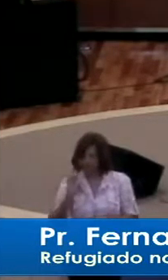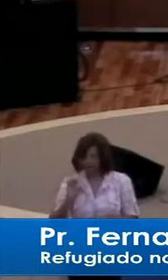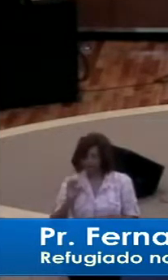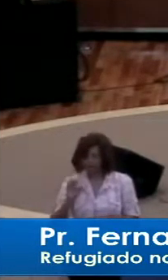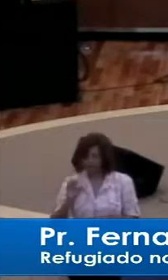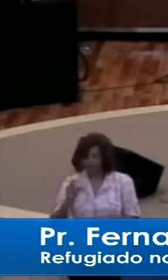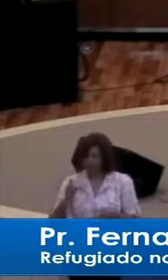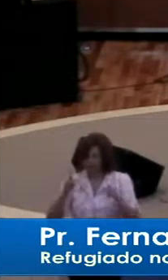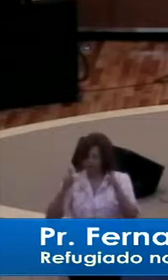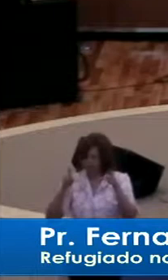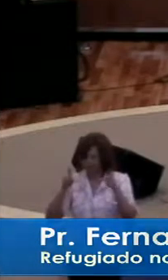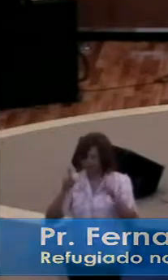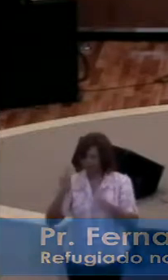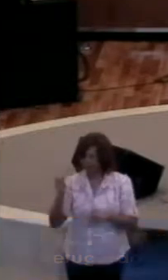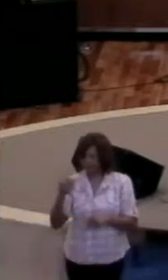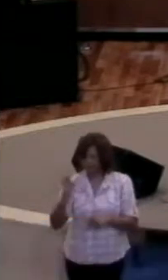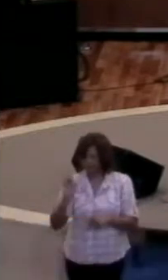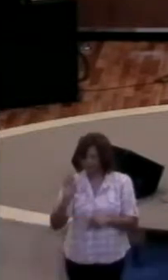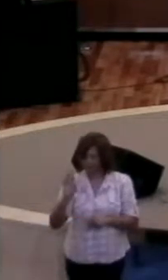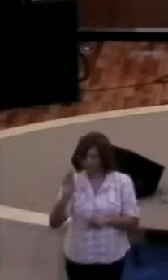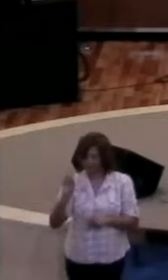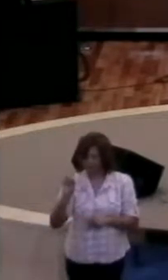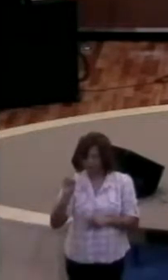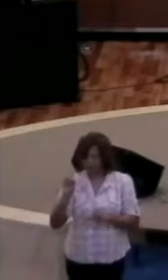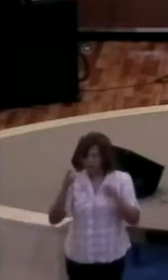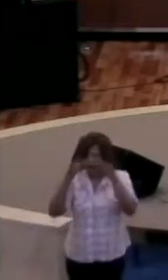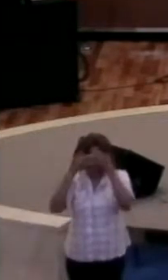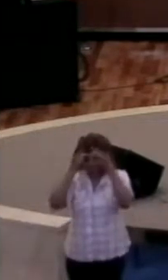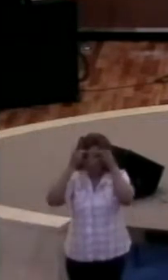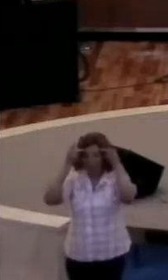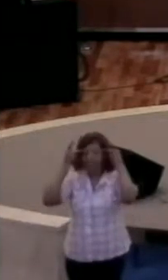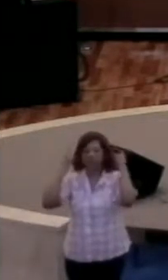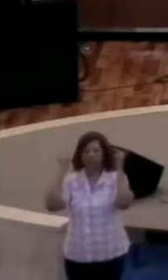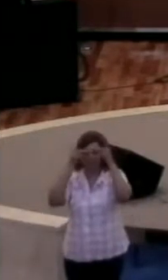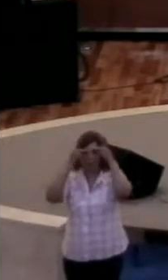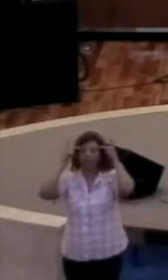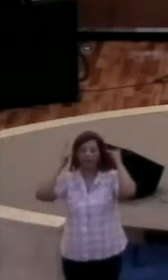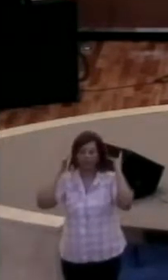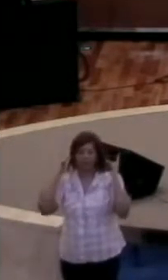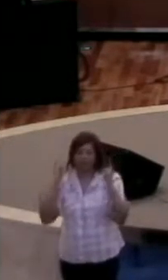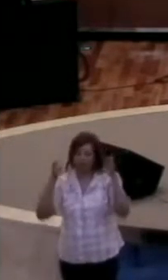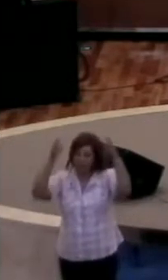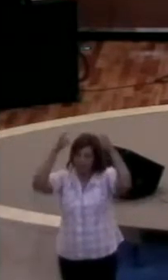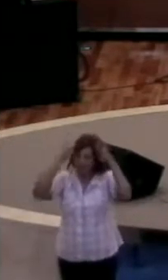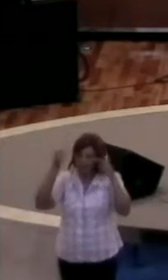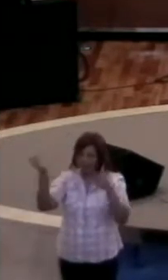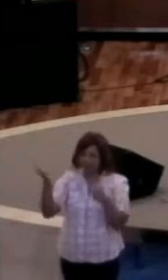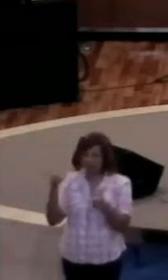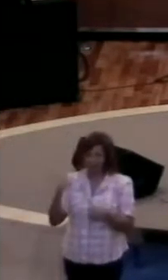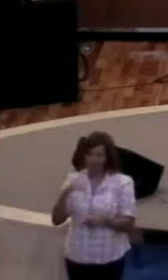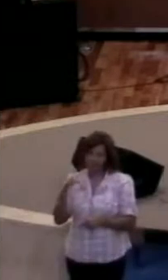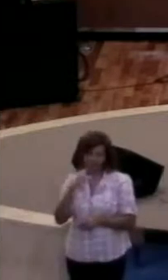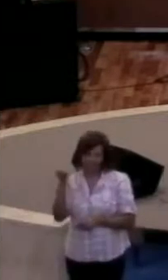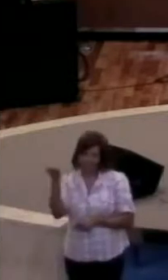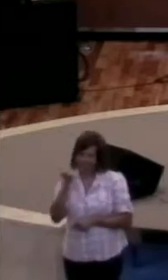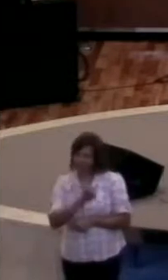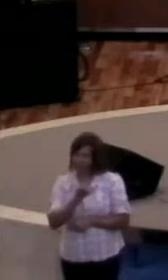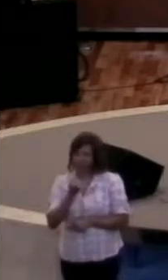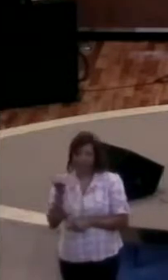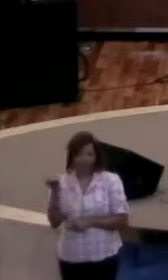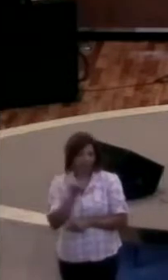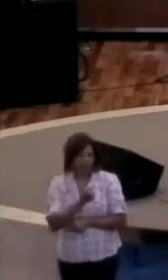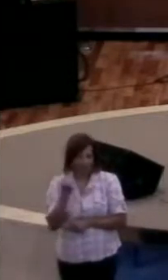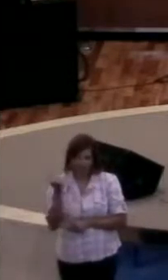sobre a profecia, e ele ameaça matar as crianças, e assim o faz. Preste bem atenção, se Jesus era